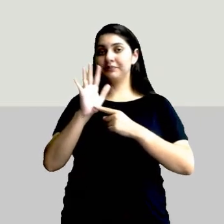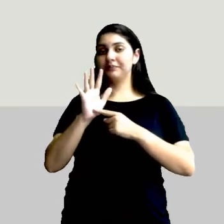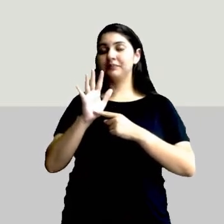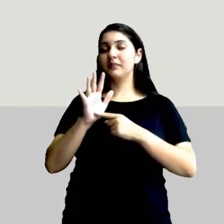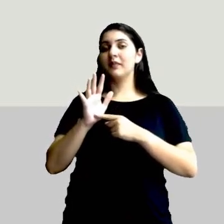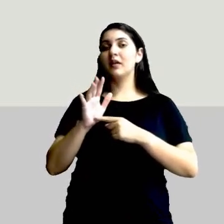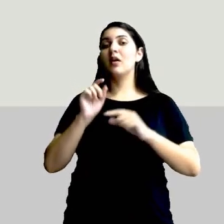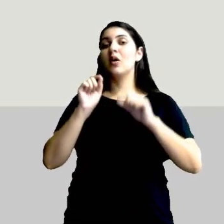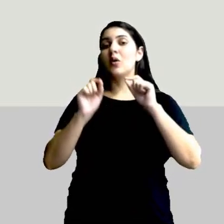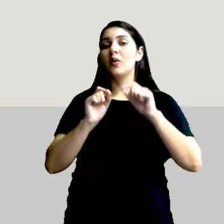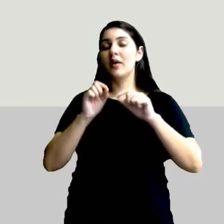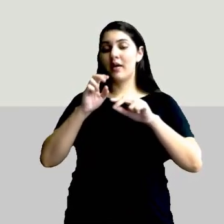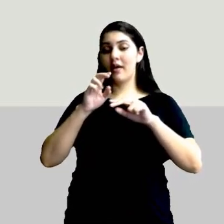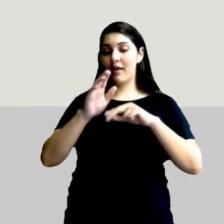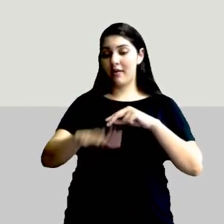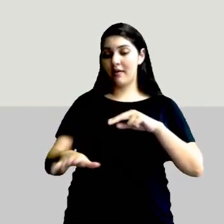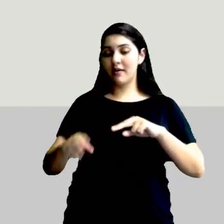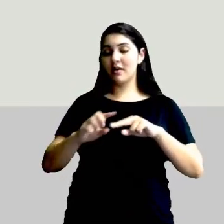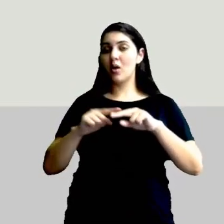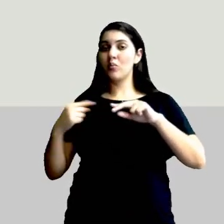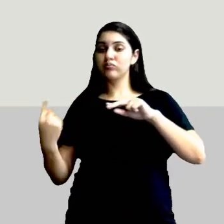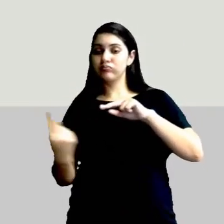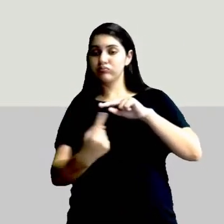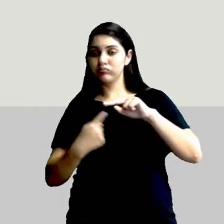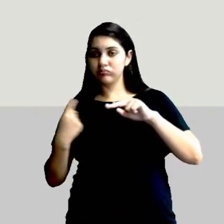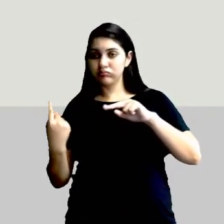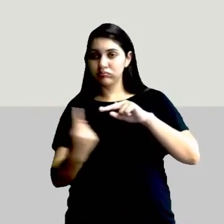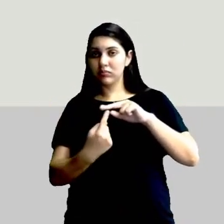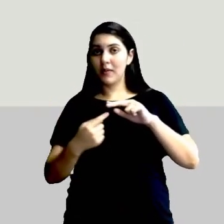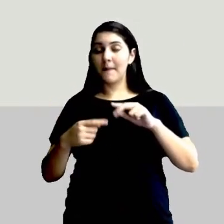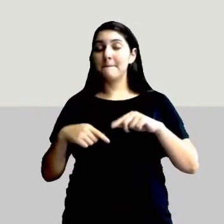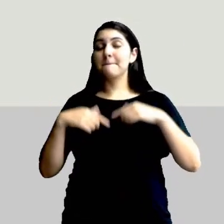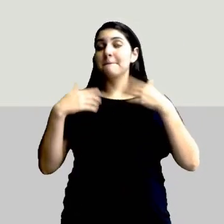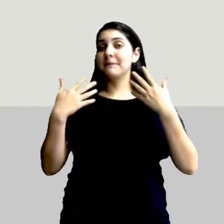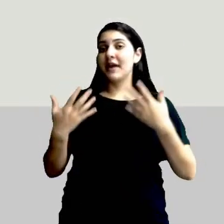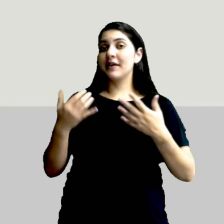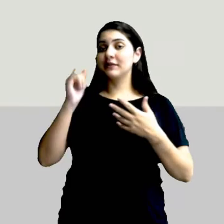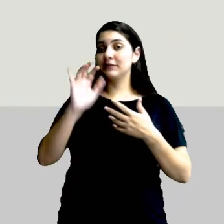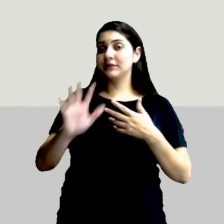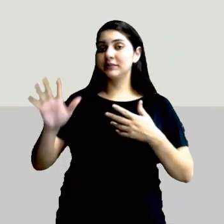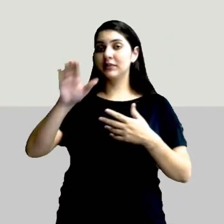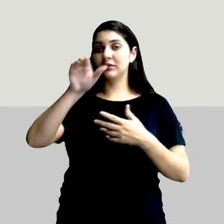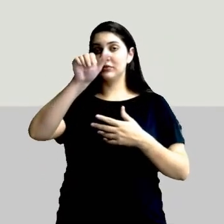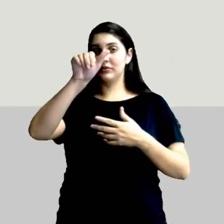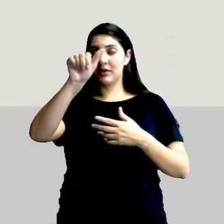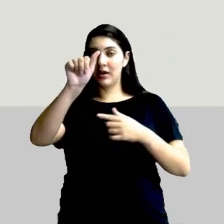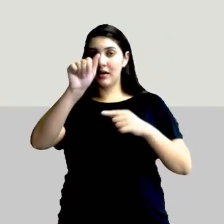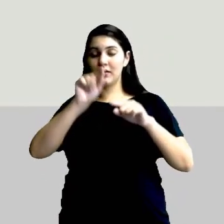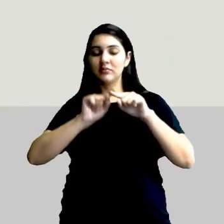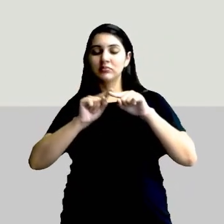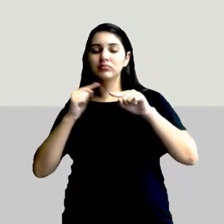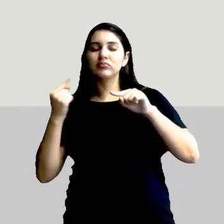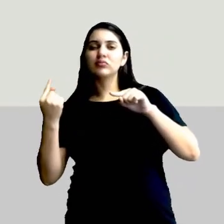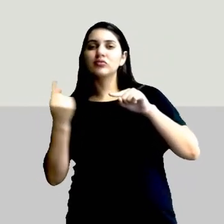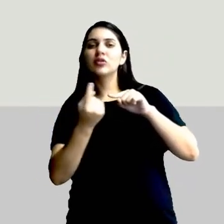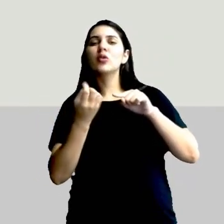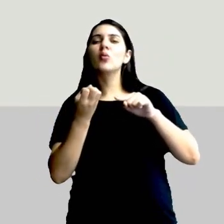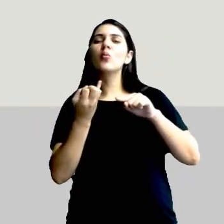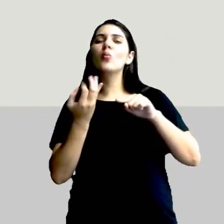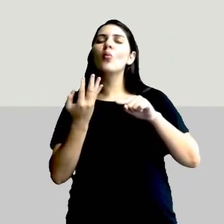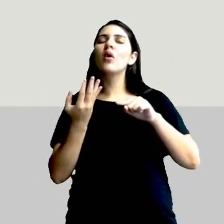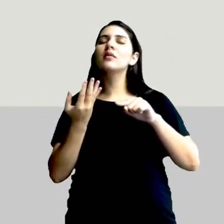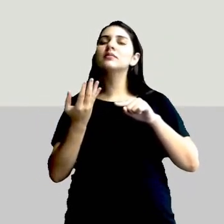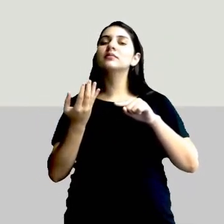uma criança rodando uma cadeira giratória. Porém, na imagem A, está mostrando um giro de quantos